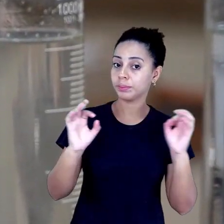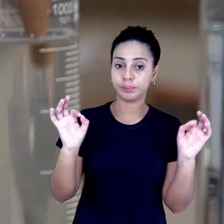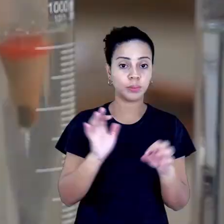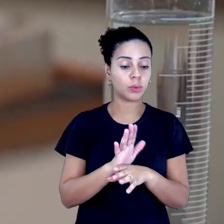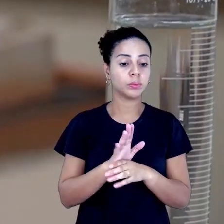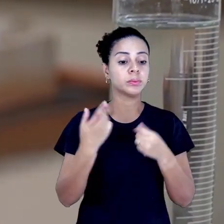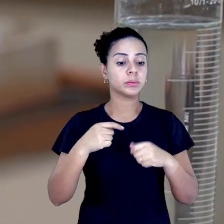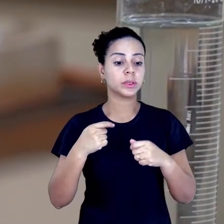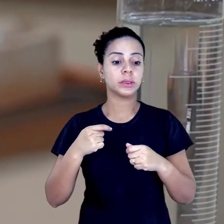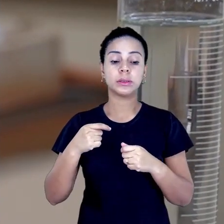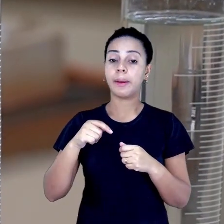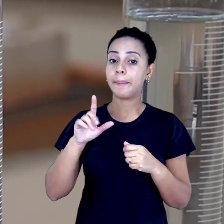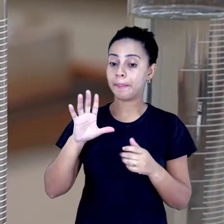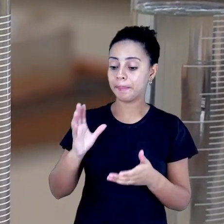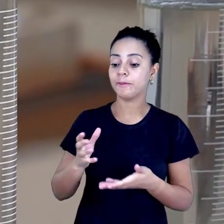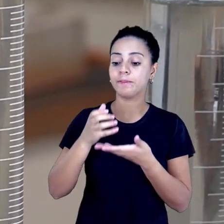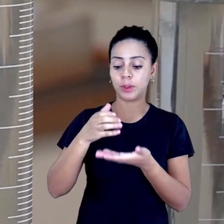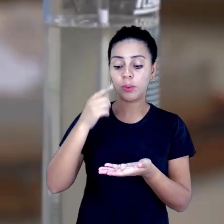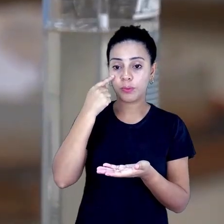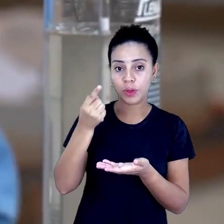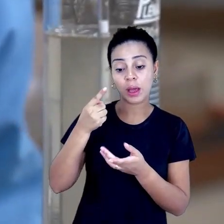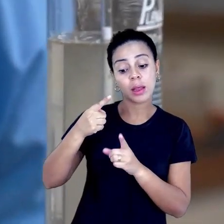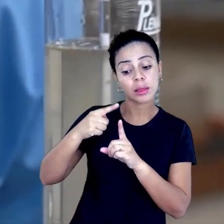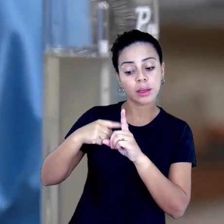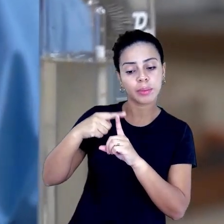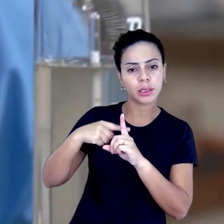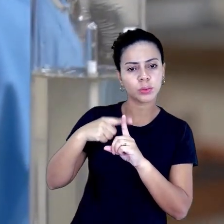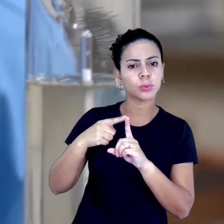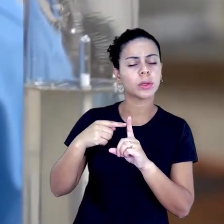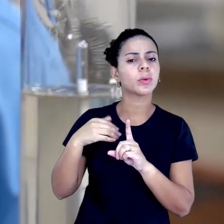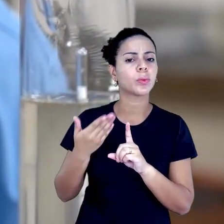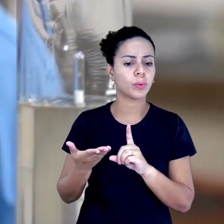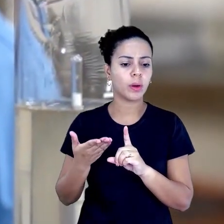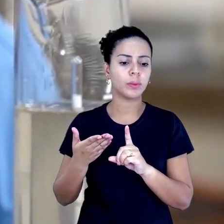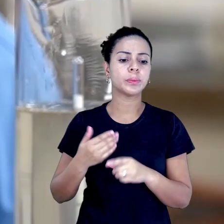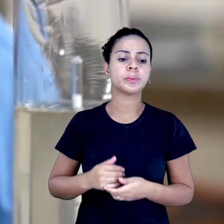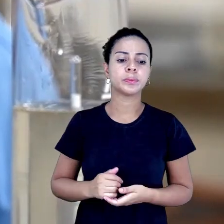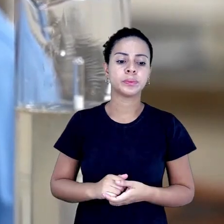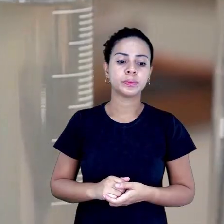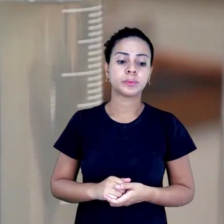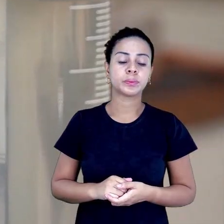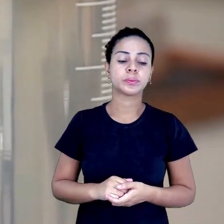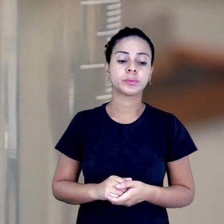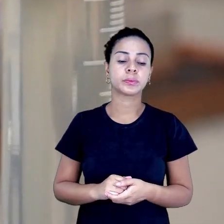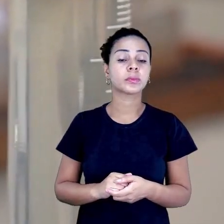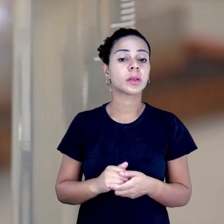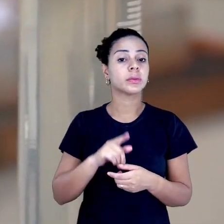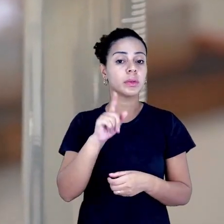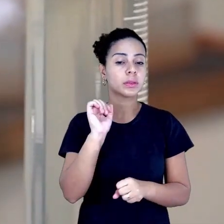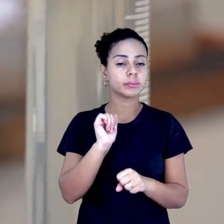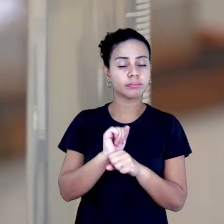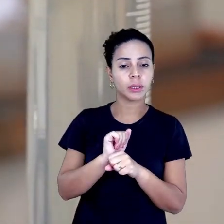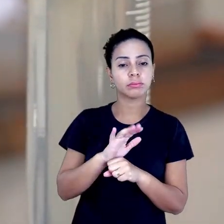cada leitura, medir a temperatura com resolução de 0,1 graus Celsius. Cerca de